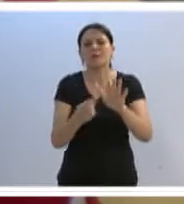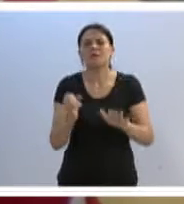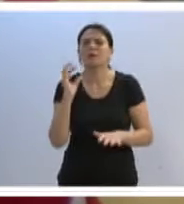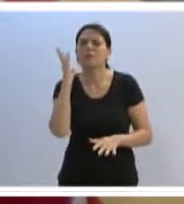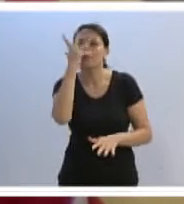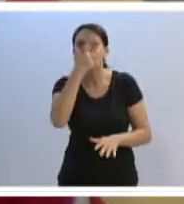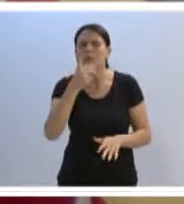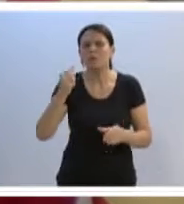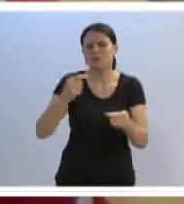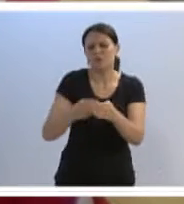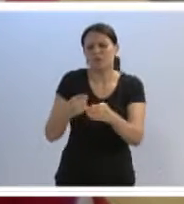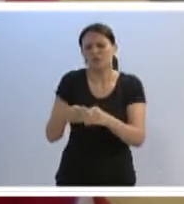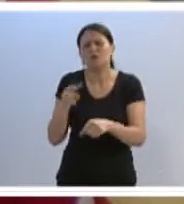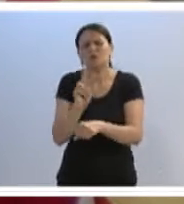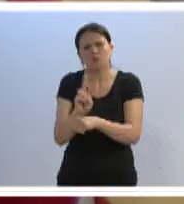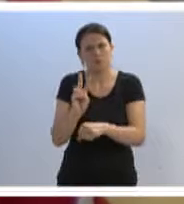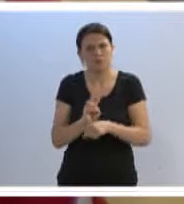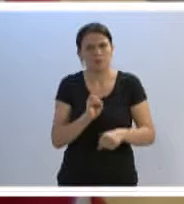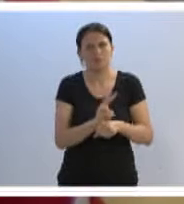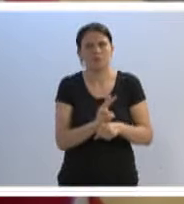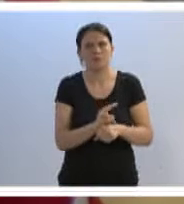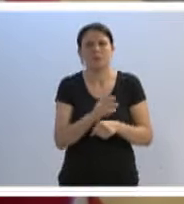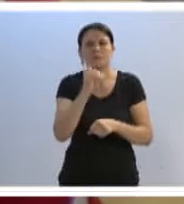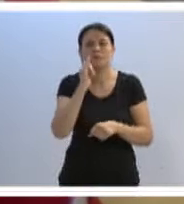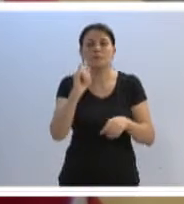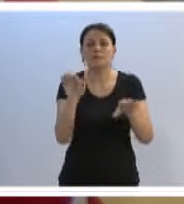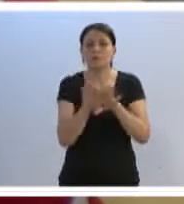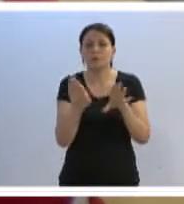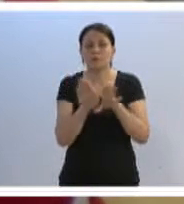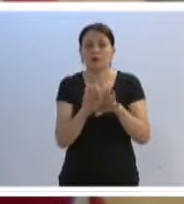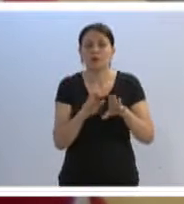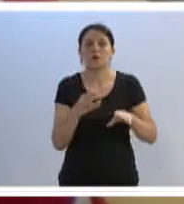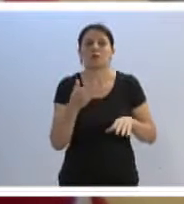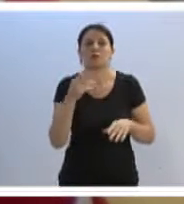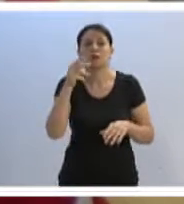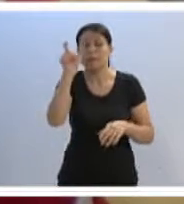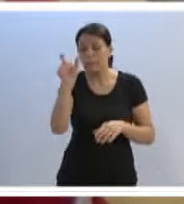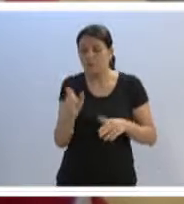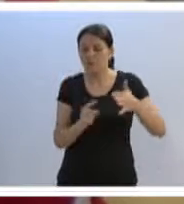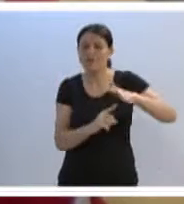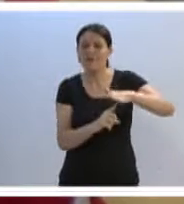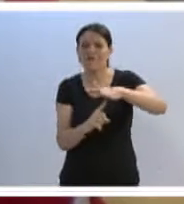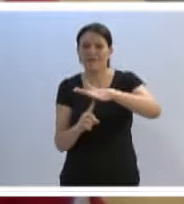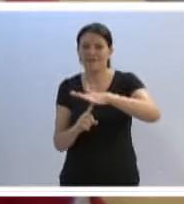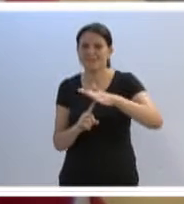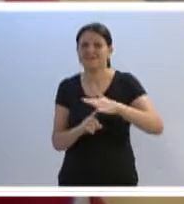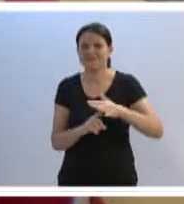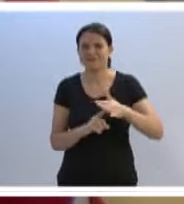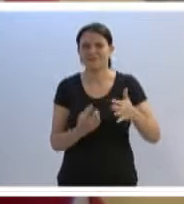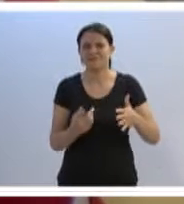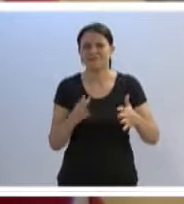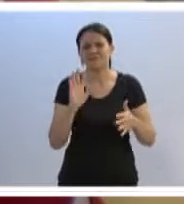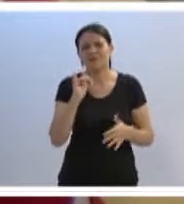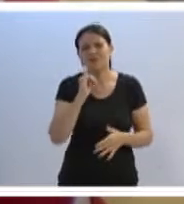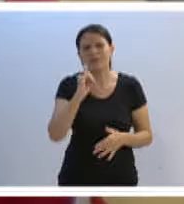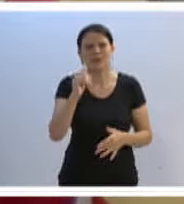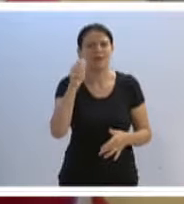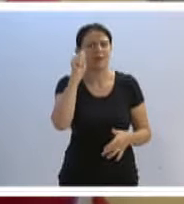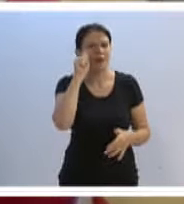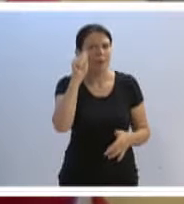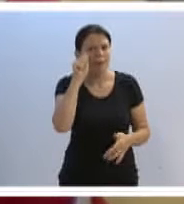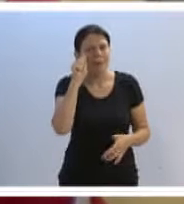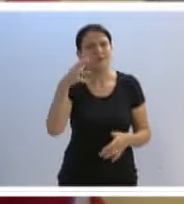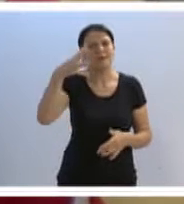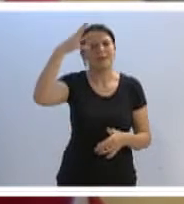tenha um pouquinho mais de zelo. Falando nisso, quero dizer aqui aos feirantes desse evento que falei, vereador Almir Vieira, vereador